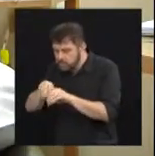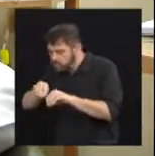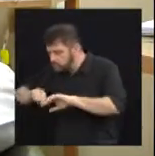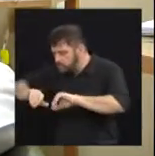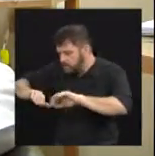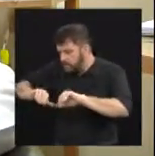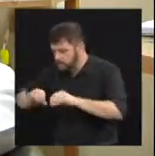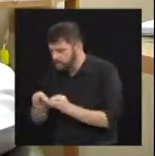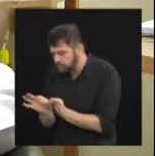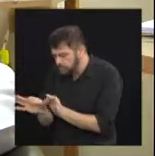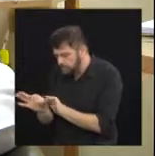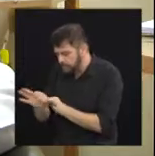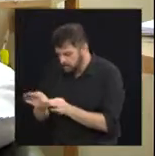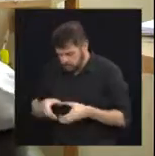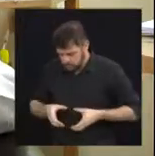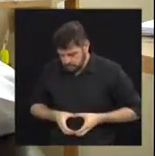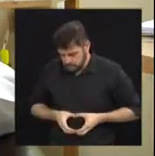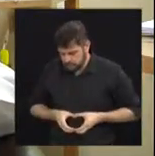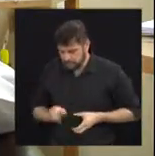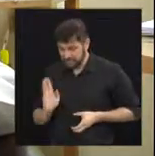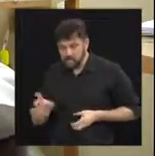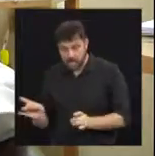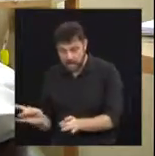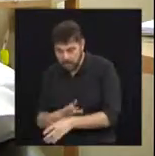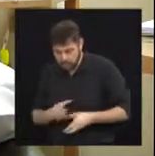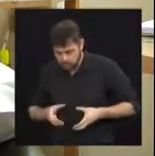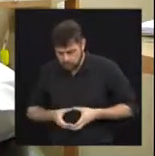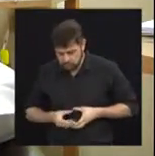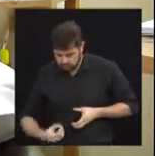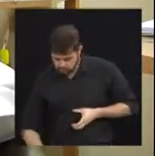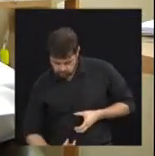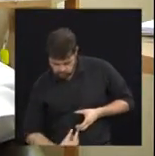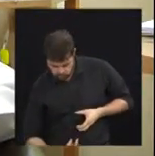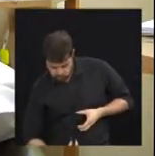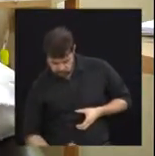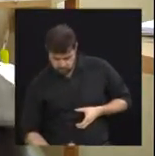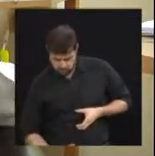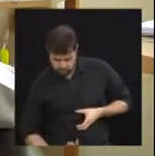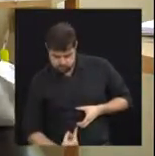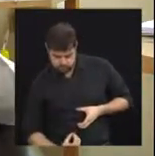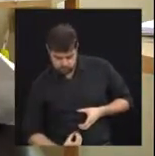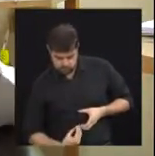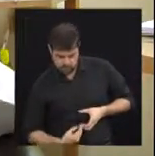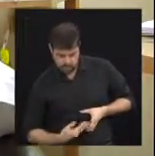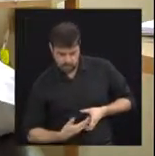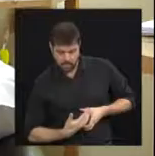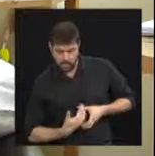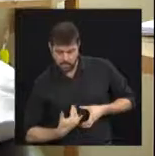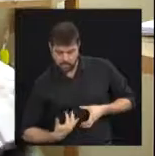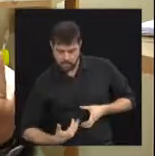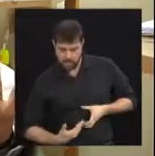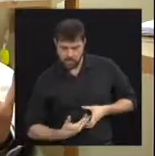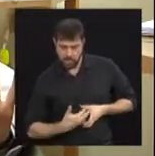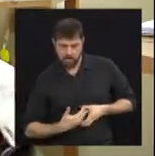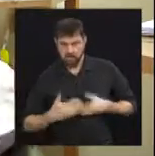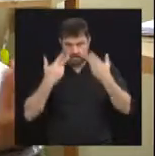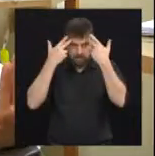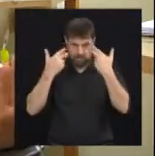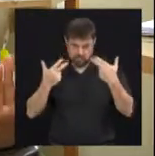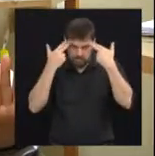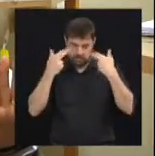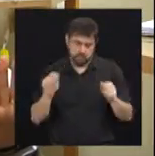espermatozoides, colocamos esses espermatozoides já preparados dentro do útero da mulher e o restante do caminho eles percorrem